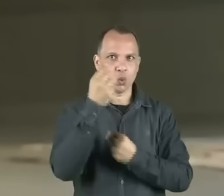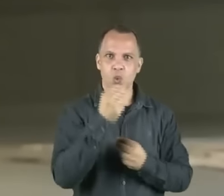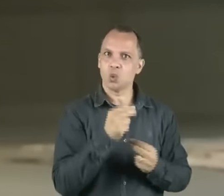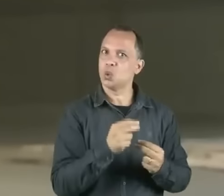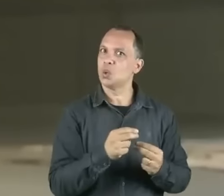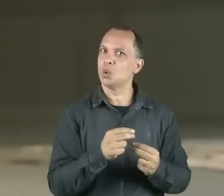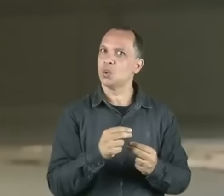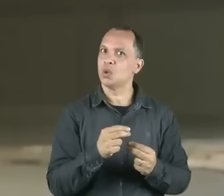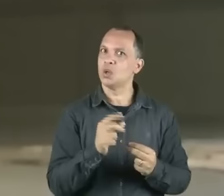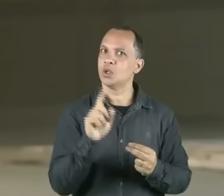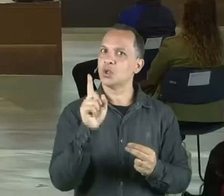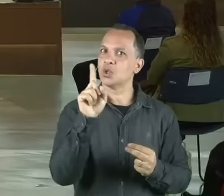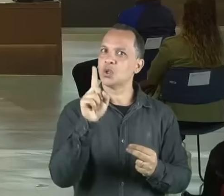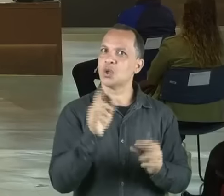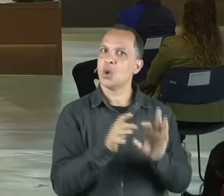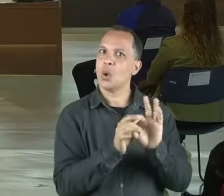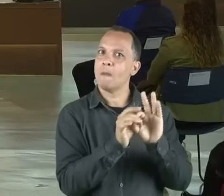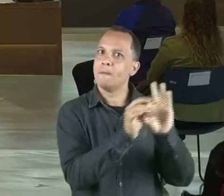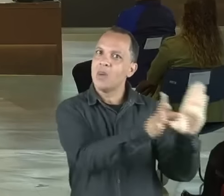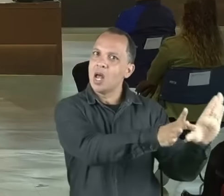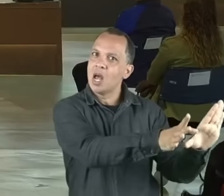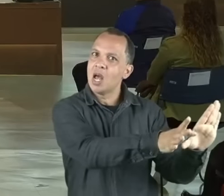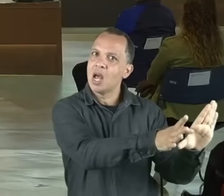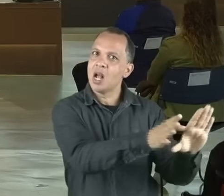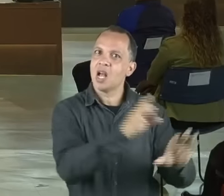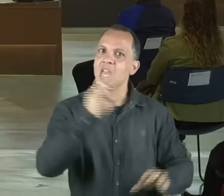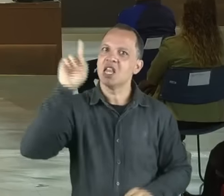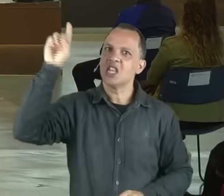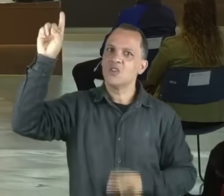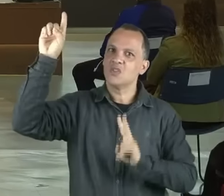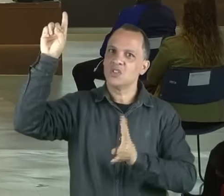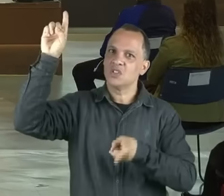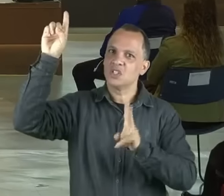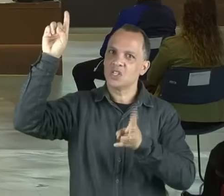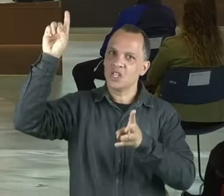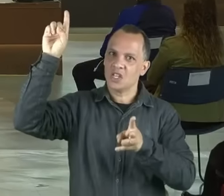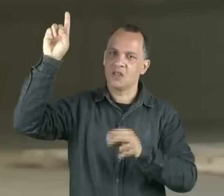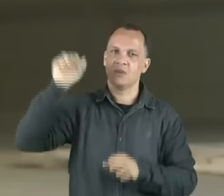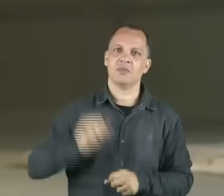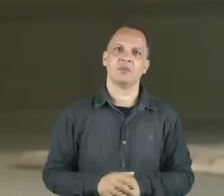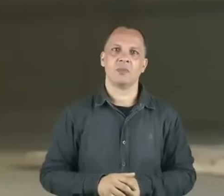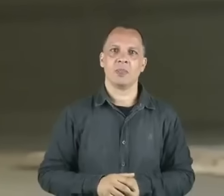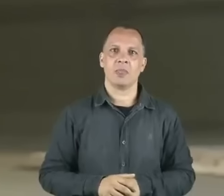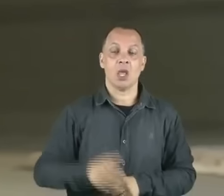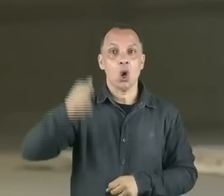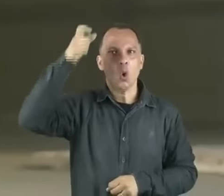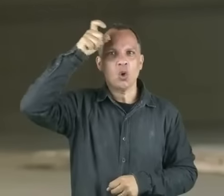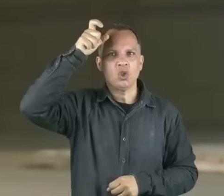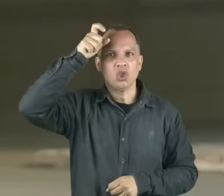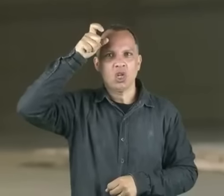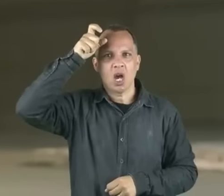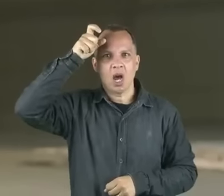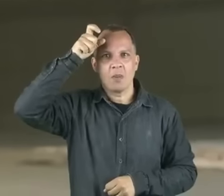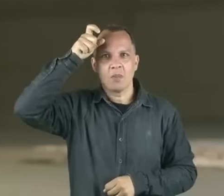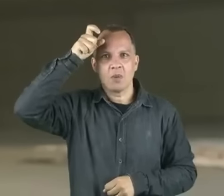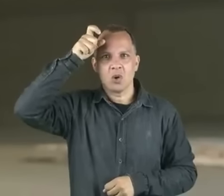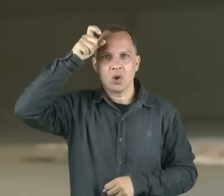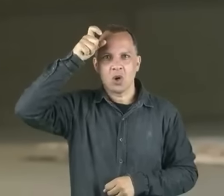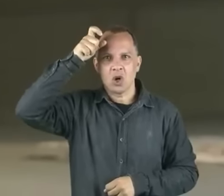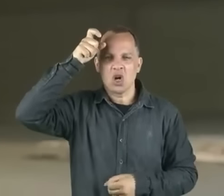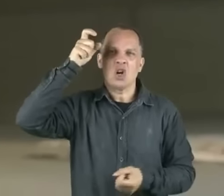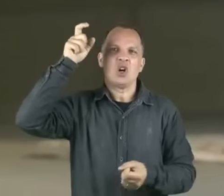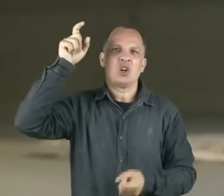sabe que o diabo não é onipresente né você sabe e ele não tá o tempo todo do lado de você